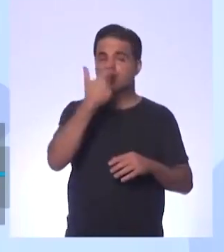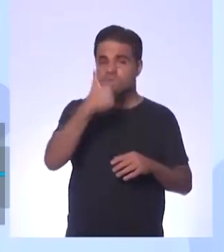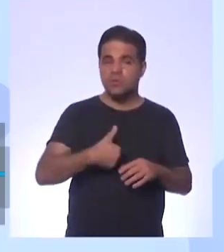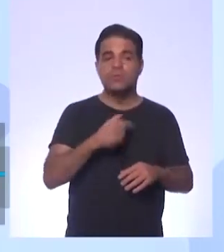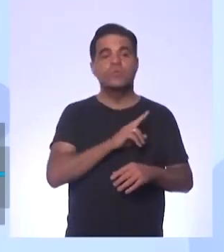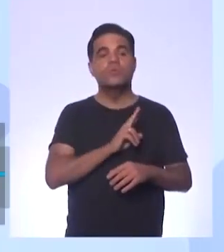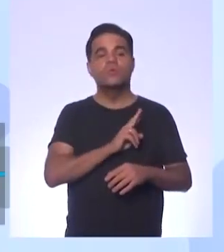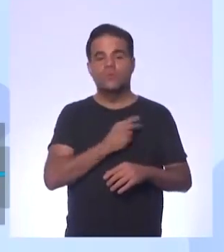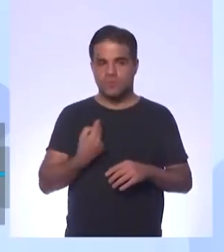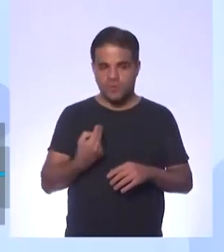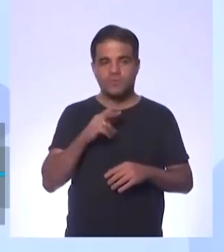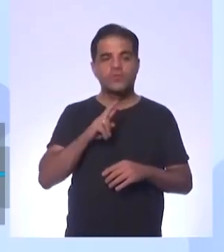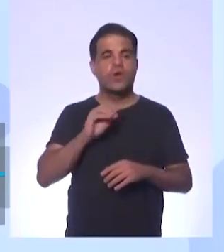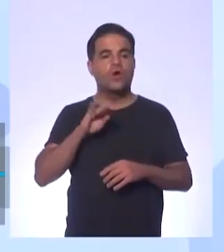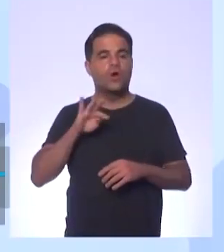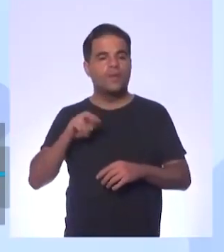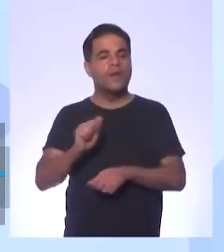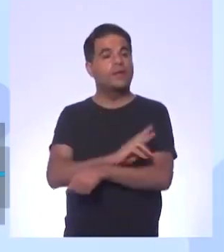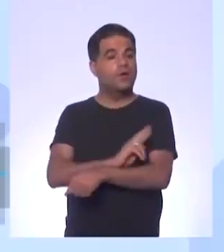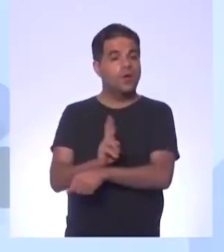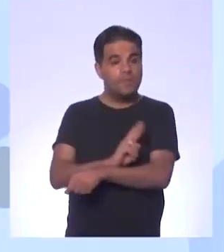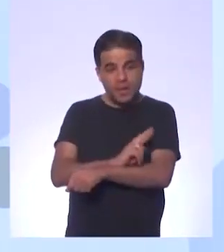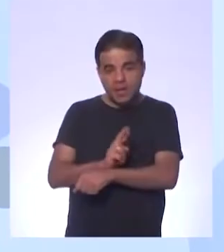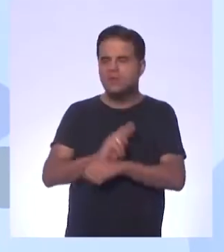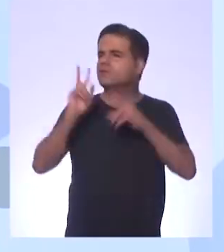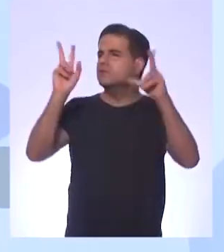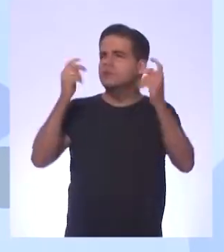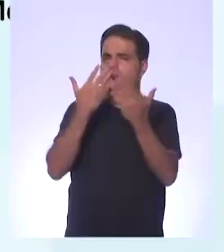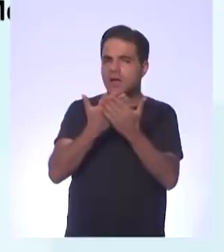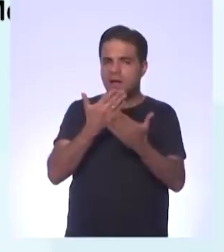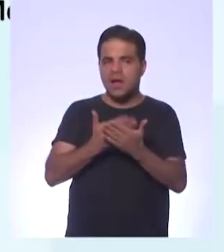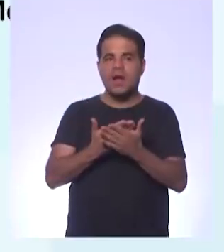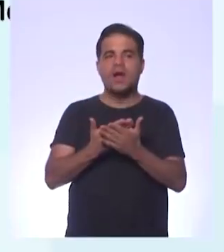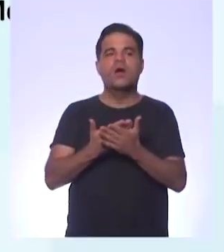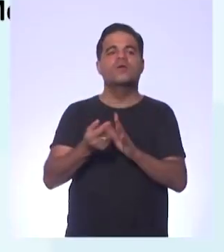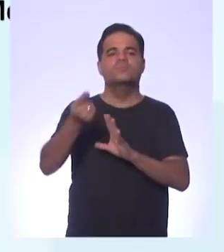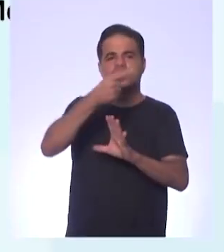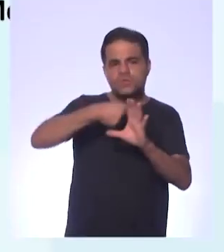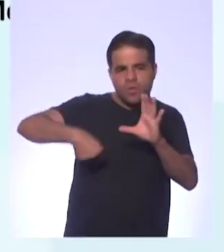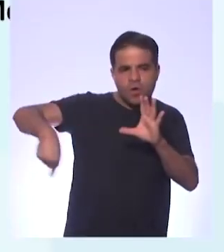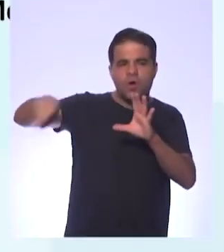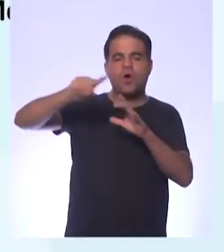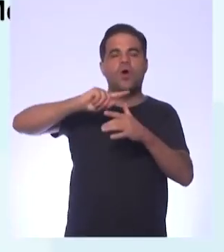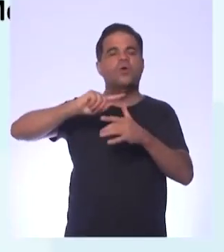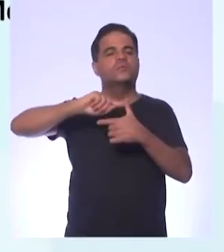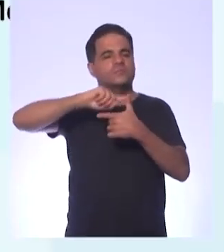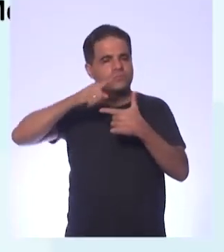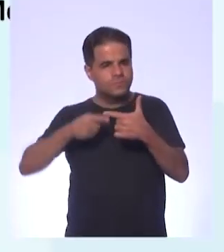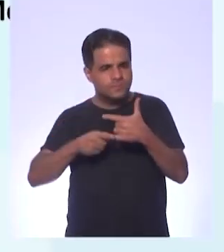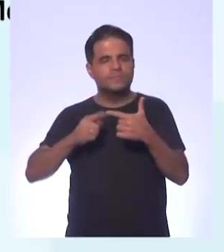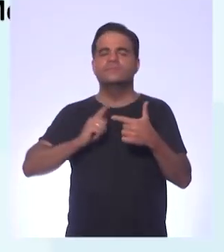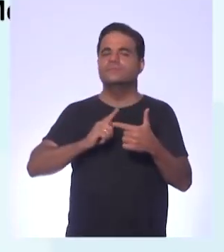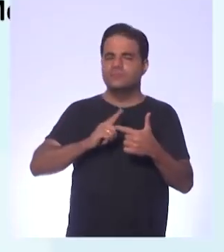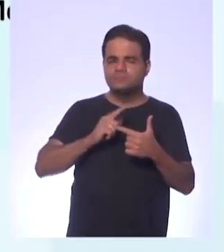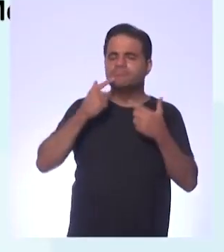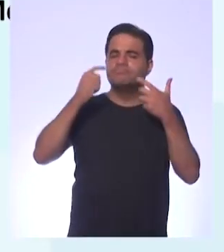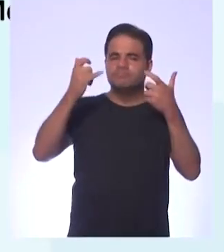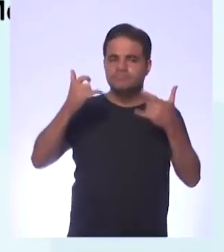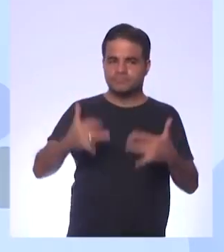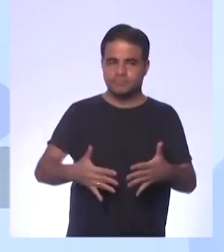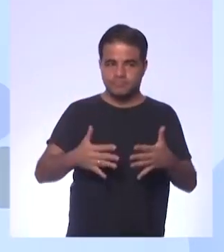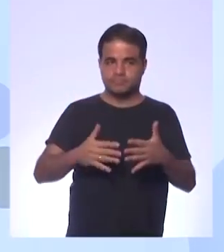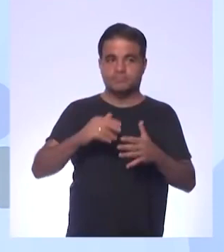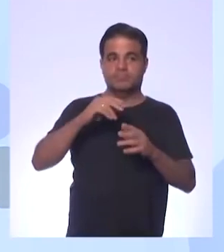professora Roberta e o tema da nossa aula de hoje é das voltas que uma circunferência dá. Isso mesmo, nós vamos falar